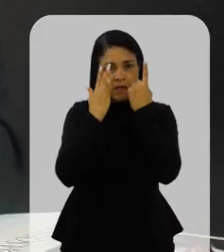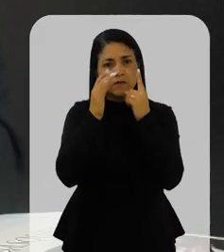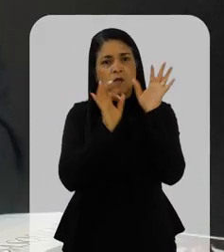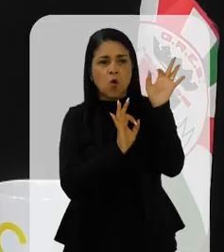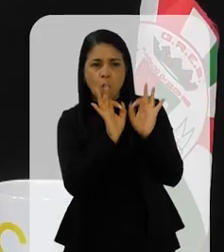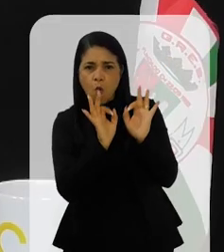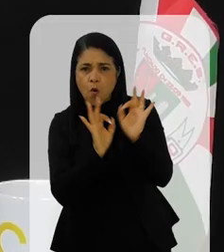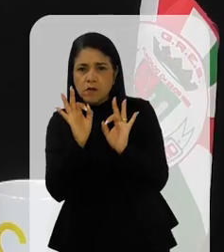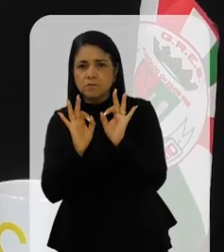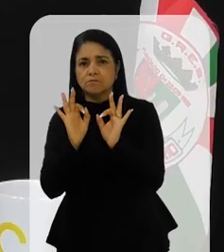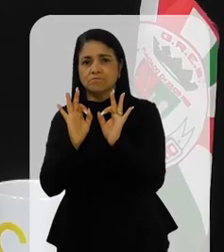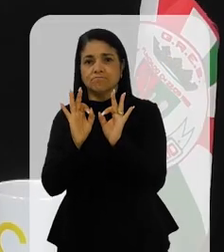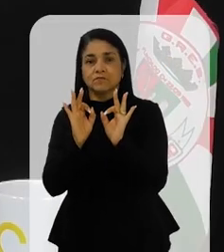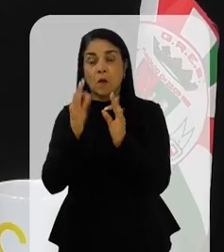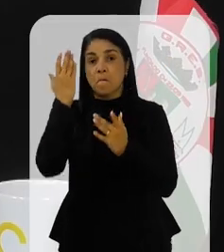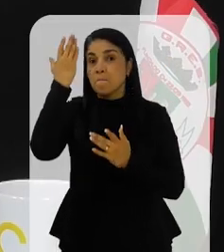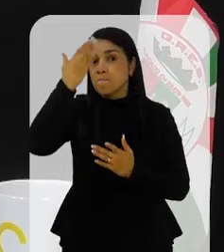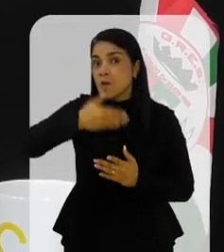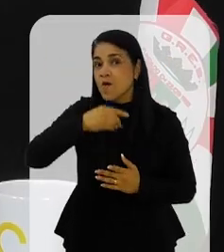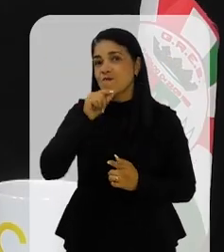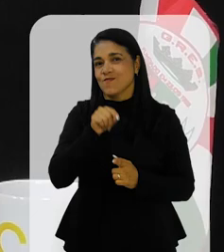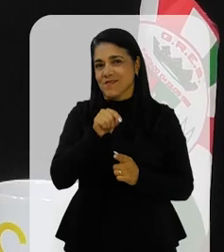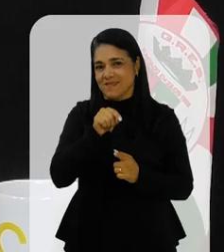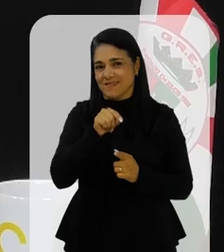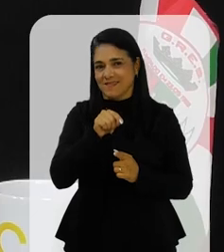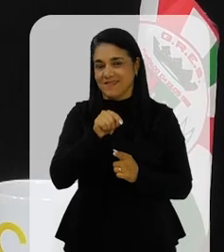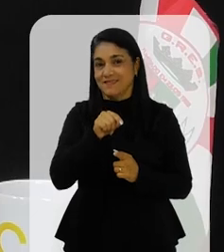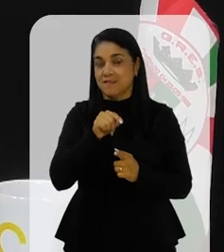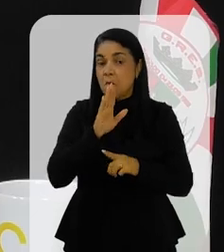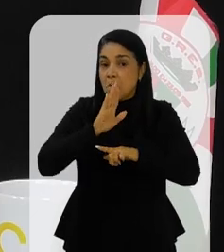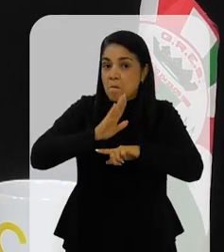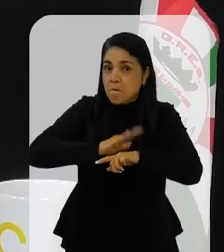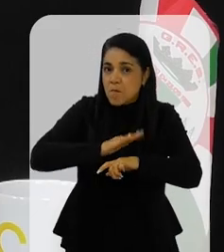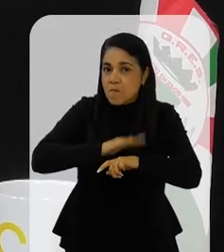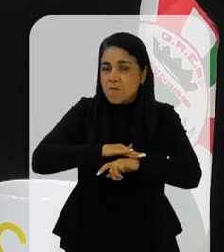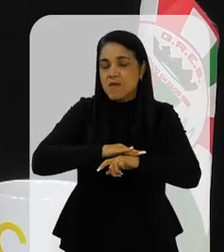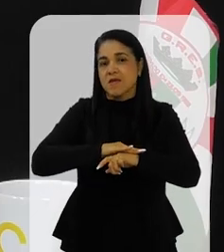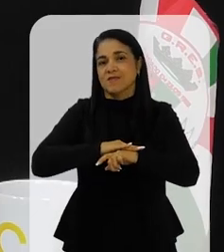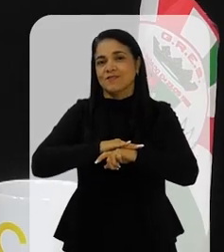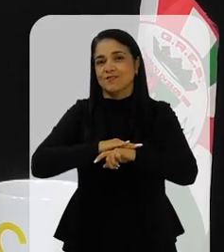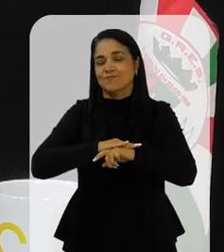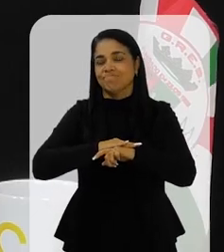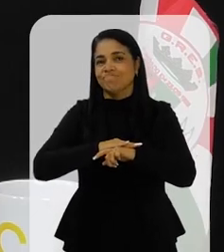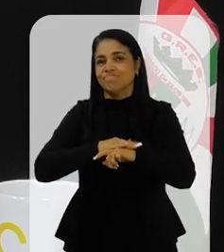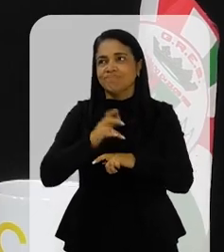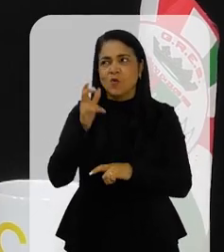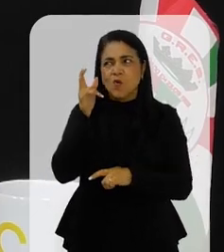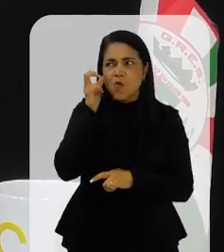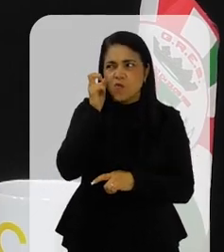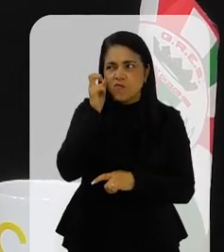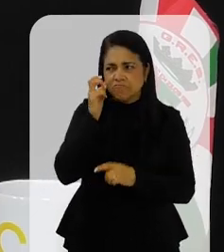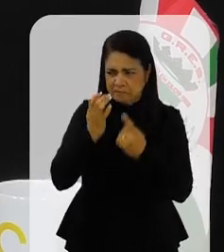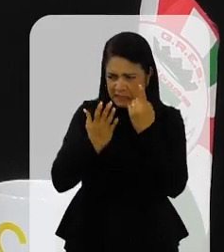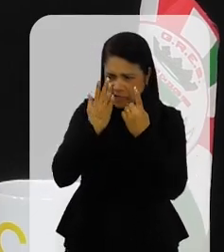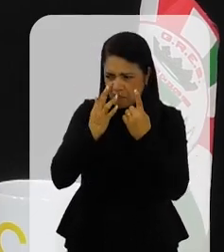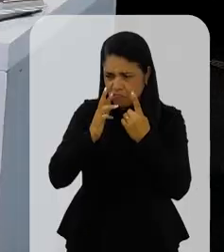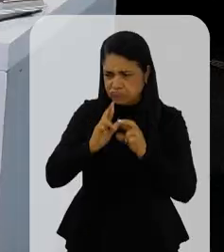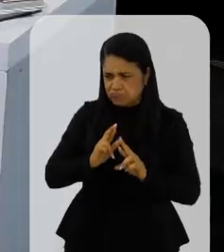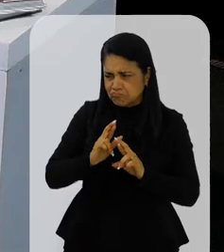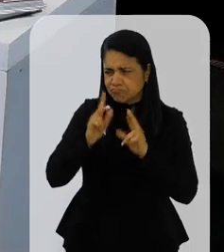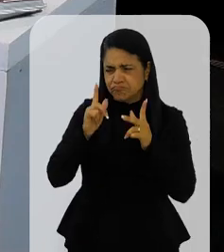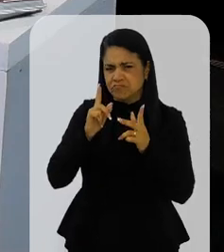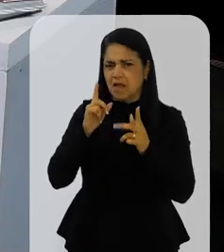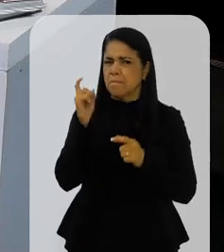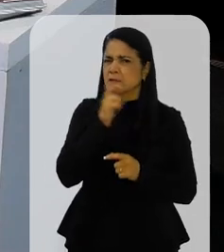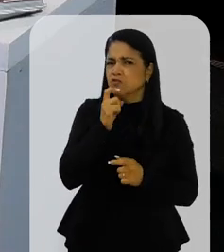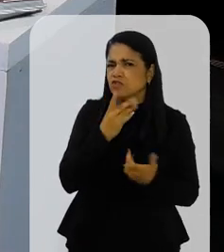Então, não tem prova melhor do que você estar naquele momento do que você ouvir falar alguma coisa que não é uma verdade. É, isso é interessante,